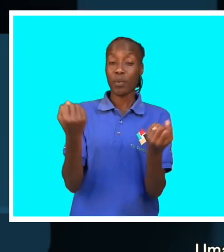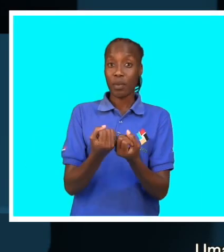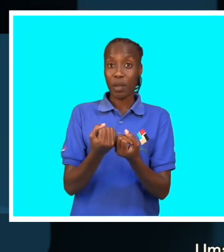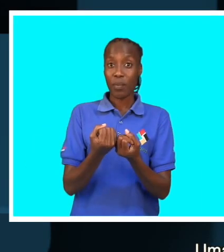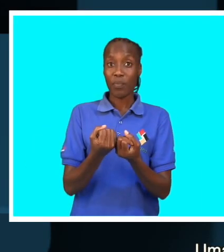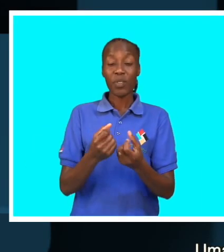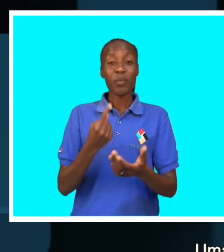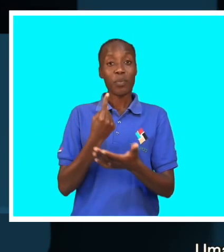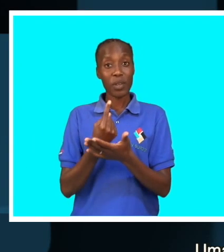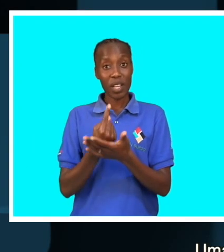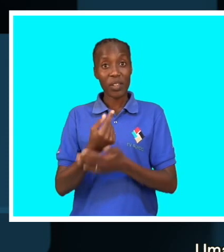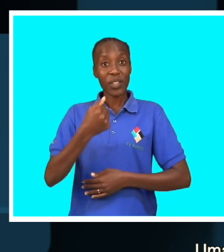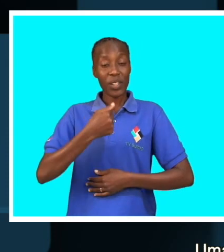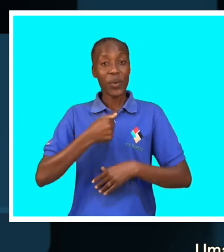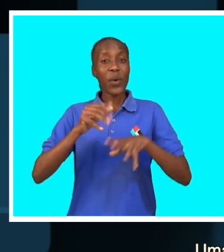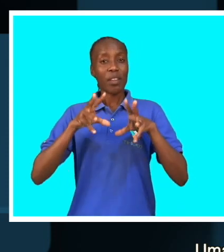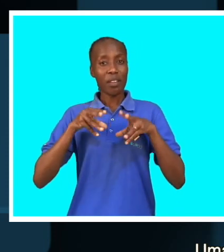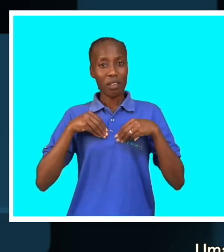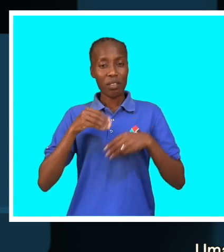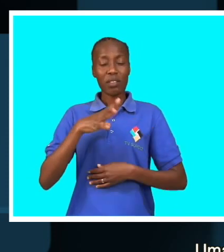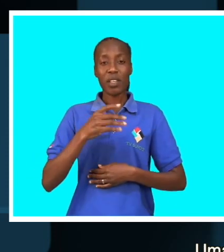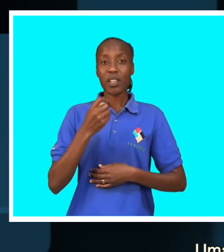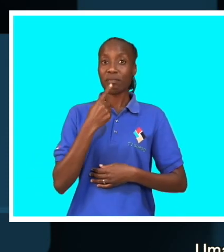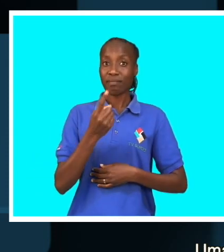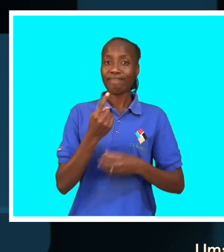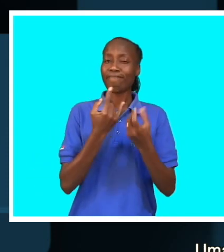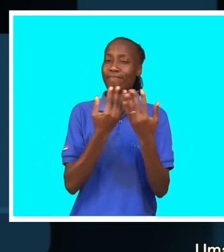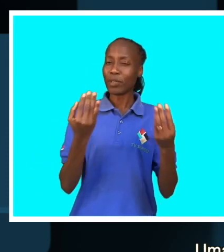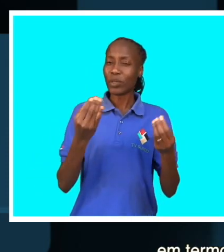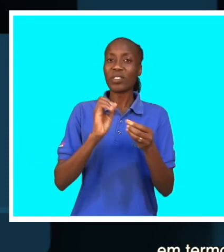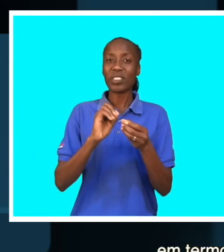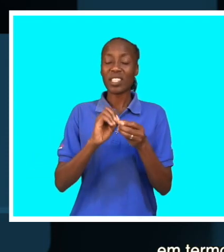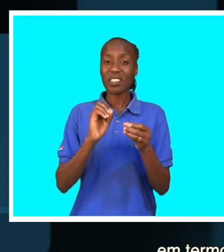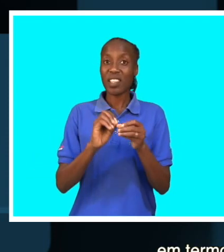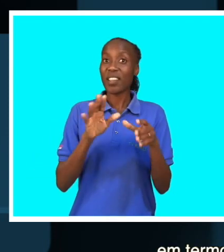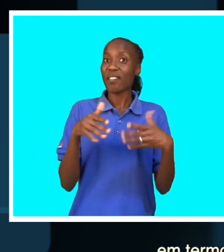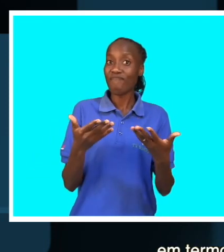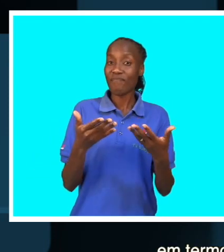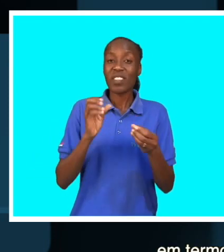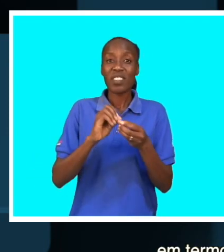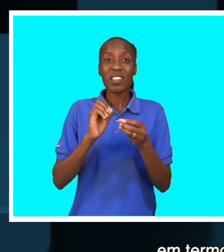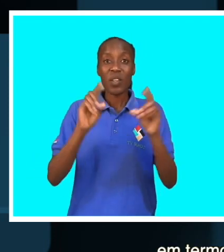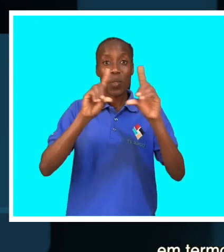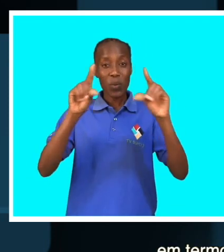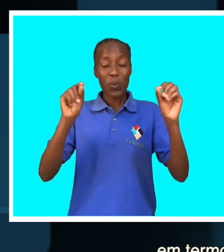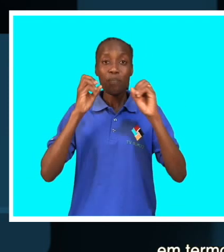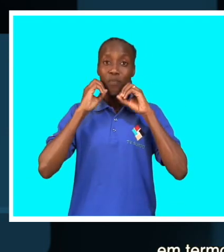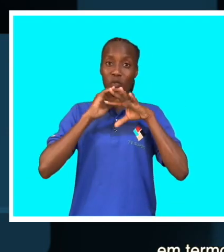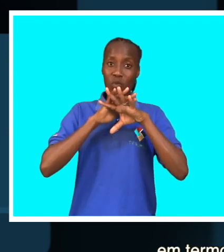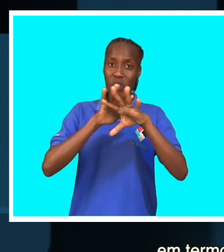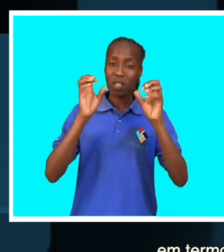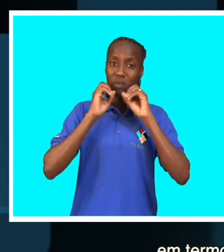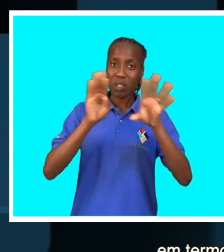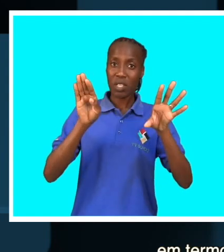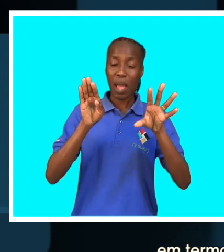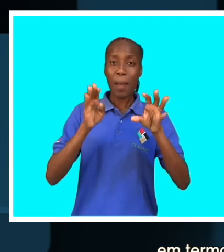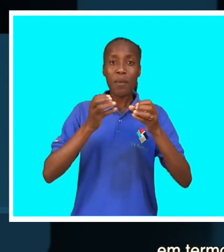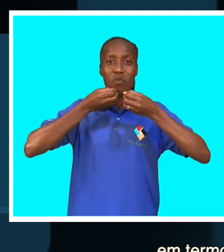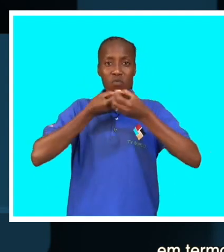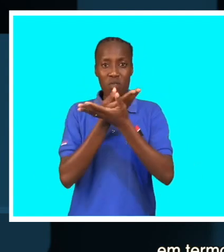organização que eu acredito que tem muito, muito por fazer, em termos de divulgação de mensagens